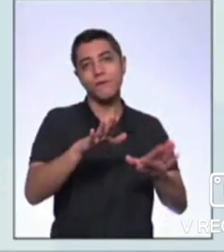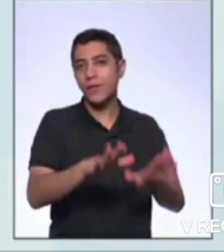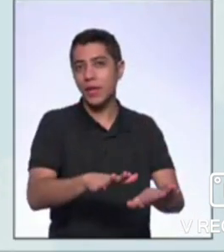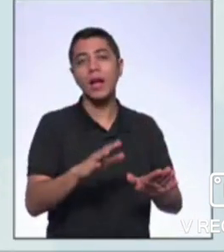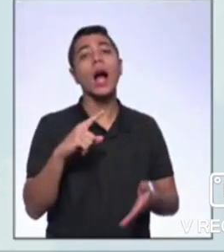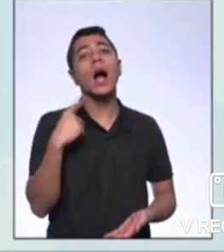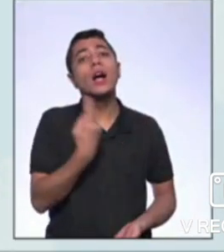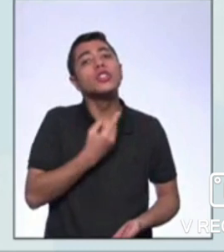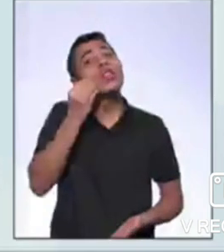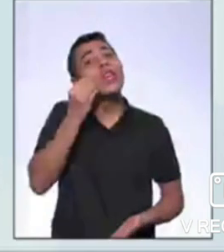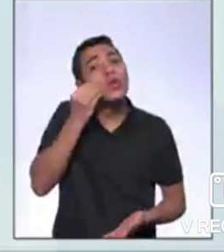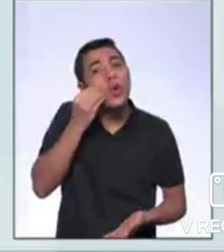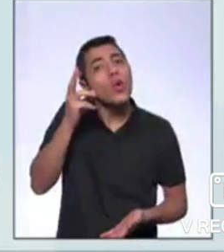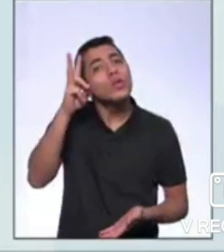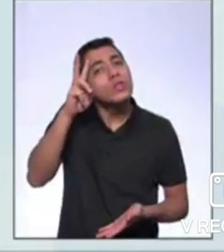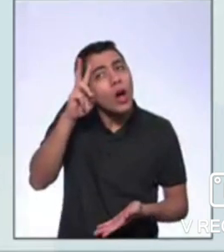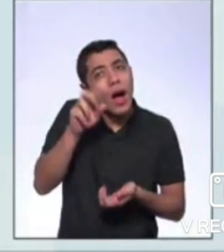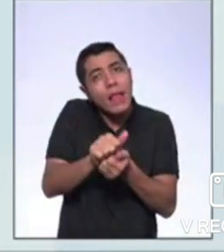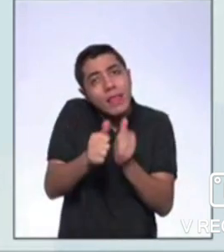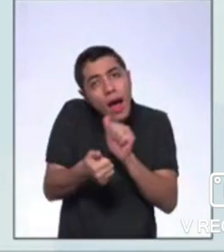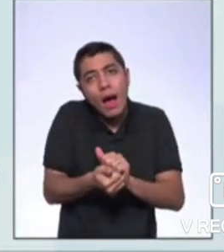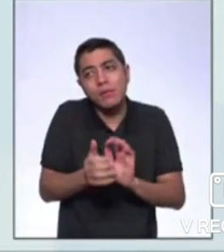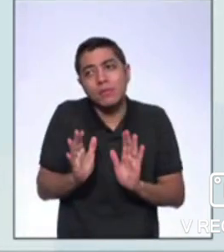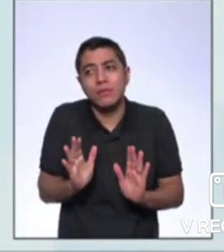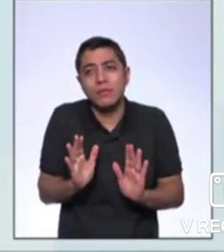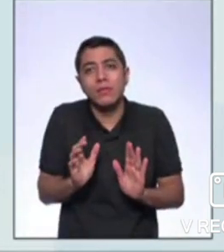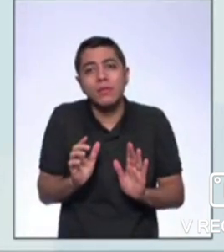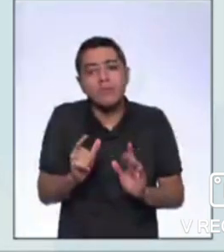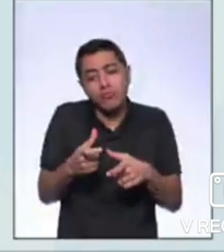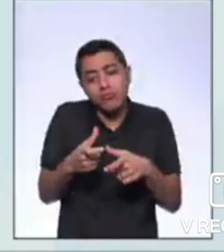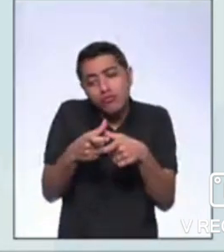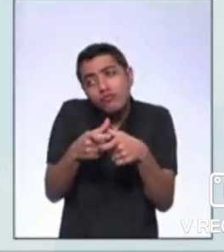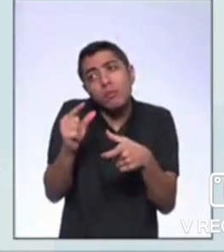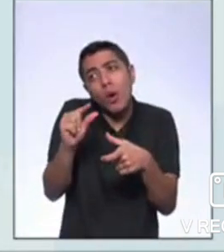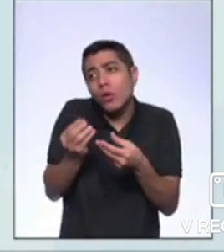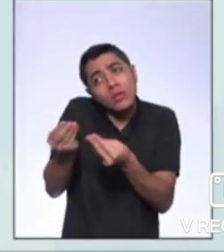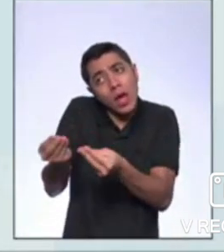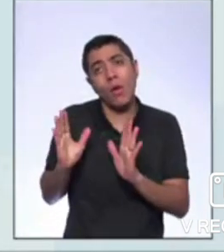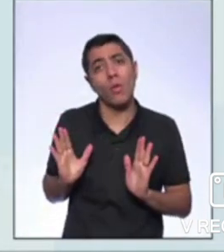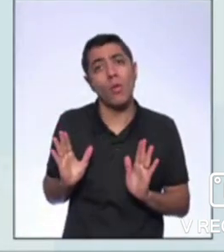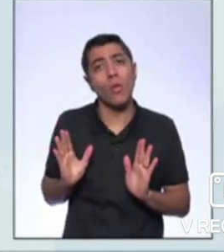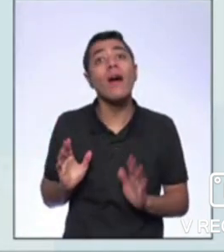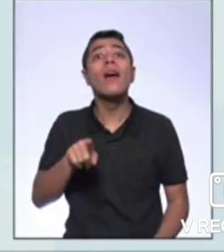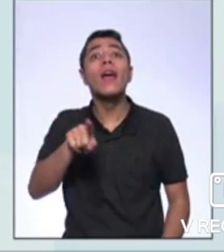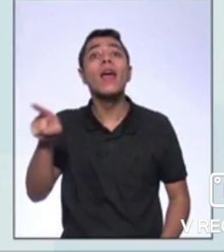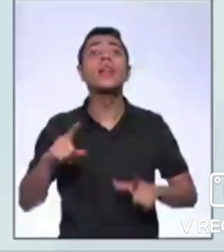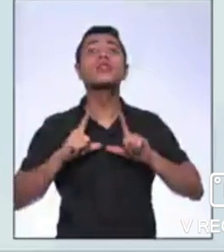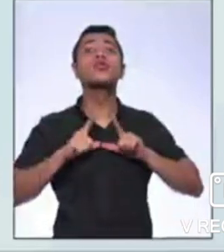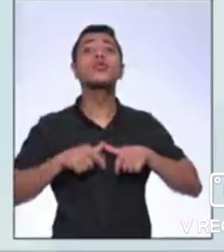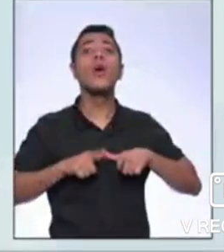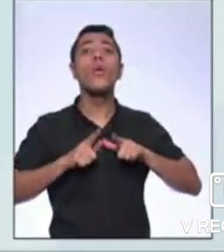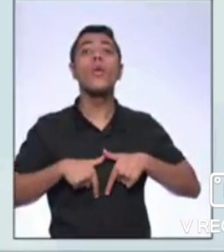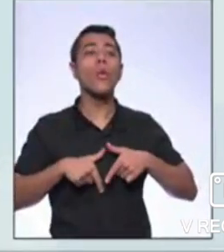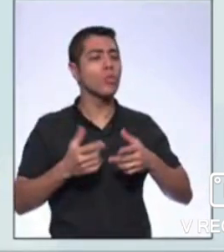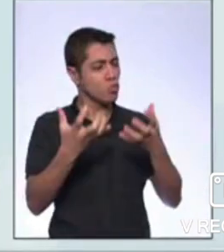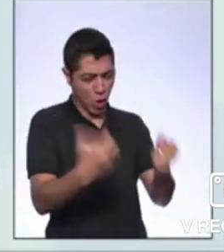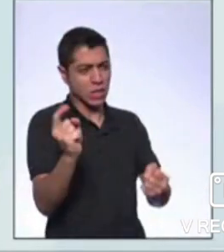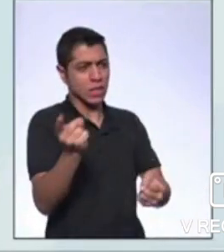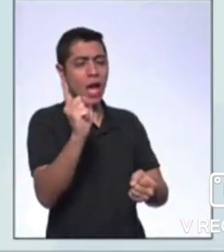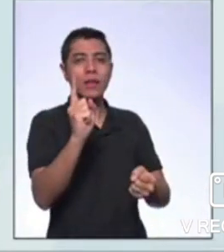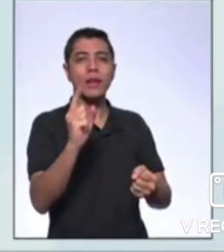histórica o máximo possível, e é isso que deu. Os judeus não aceitaram, os palestinos também resistiram